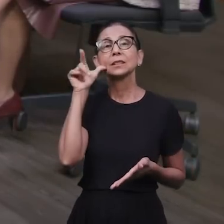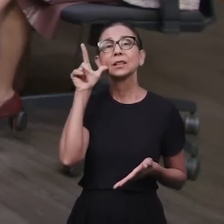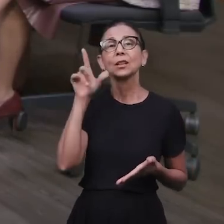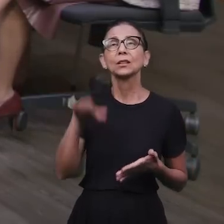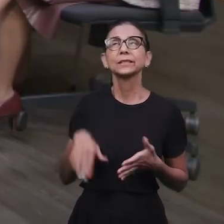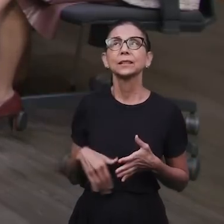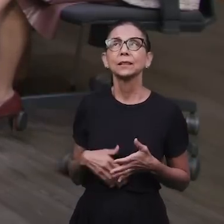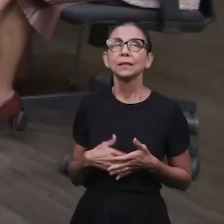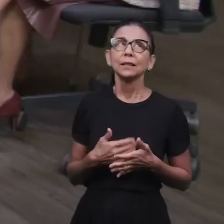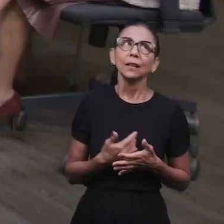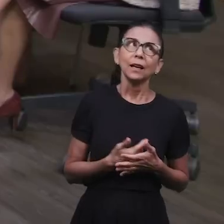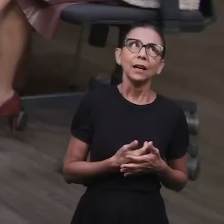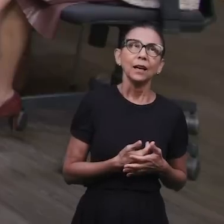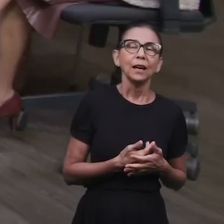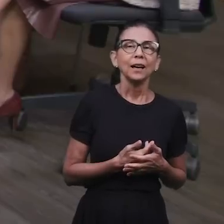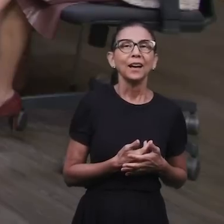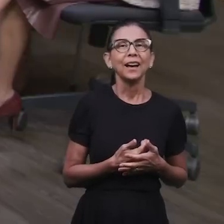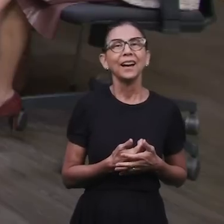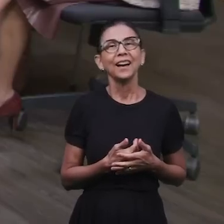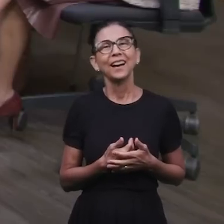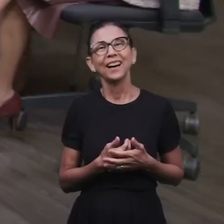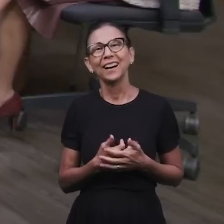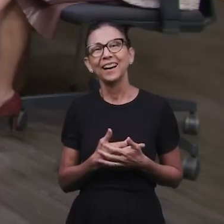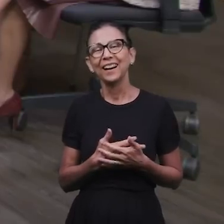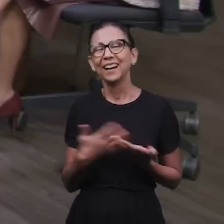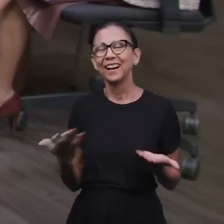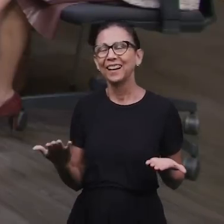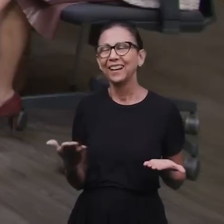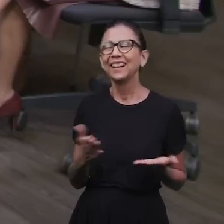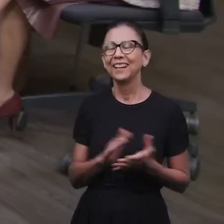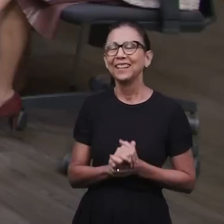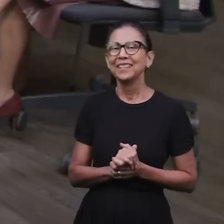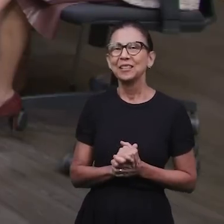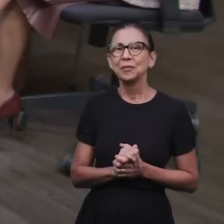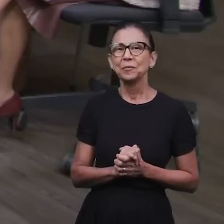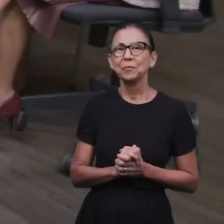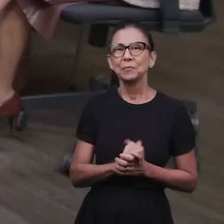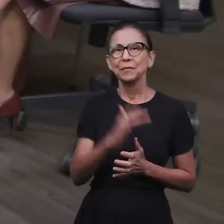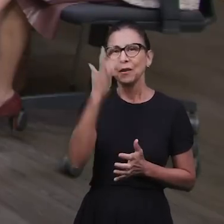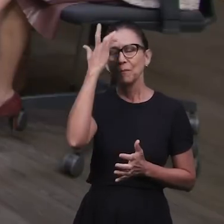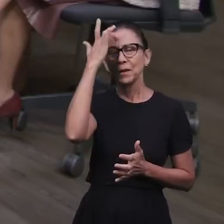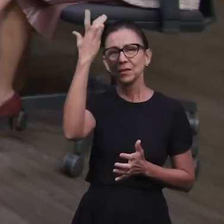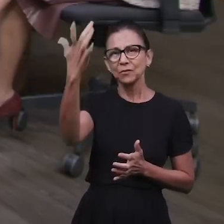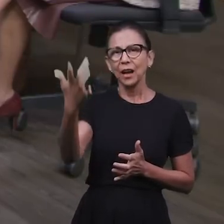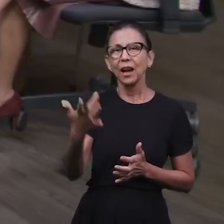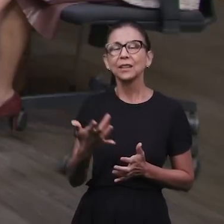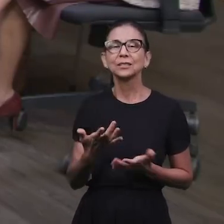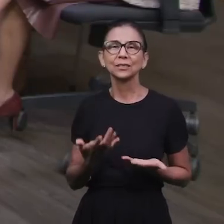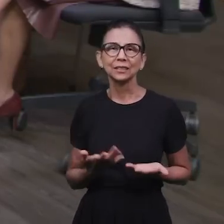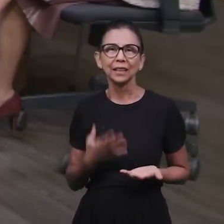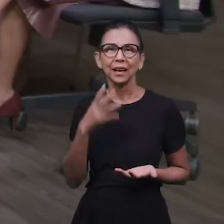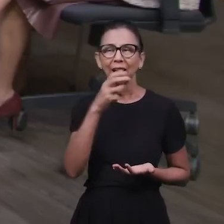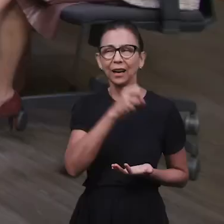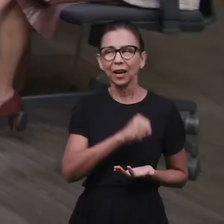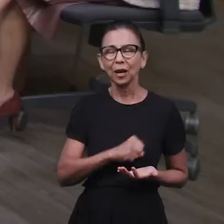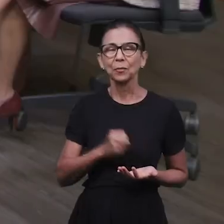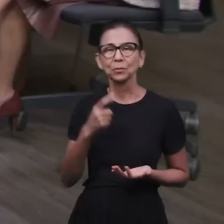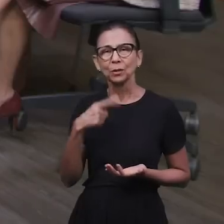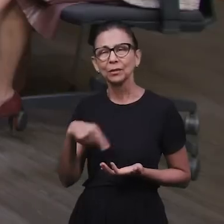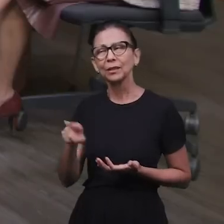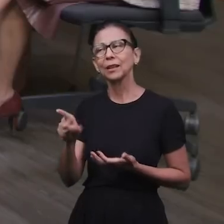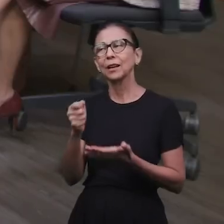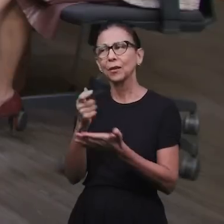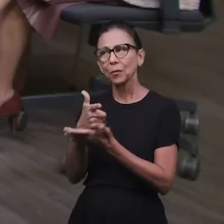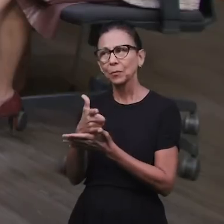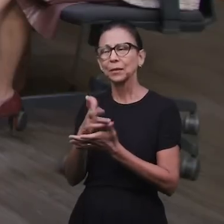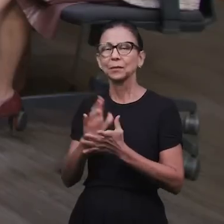falando. Quando o Espírito Santo nos mostra aquilo que convém ou não convém, é para facilitar a nossa vida para entrarmos